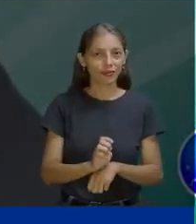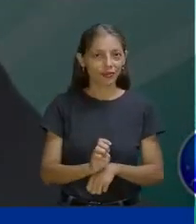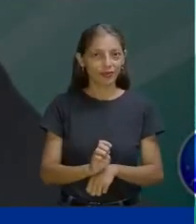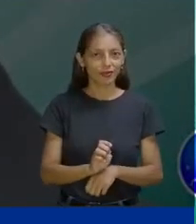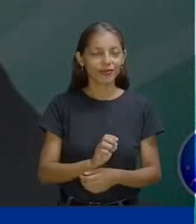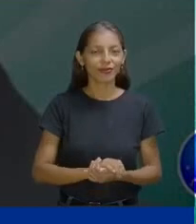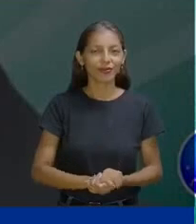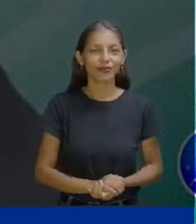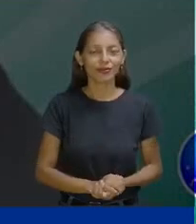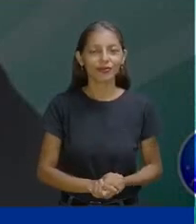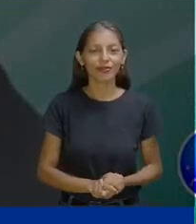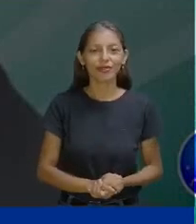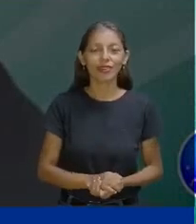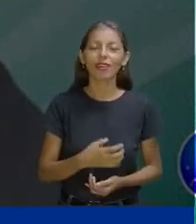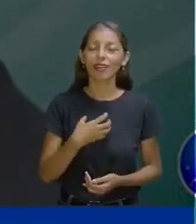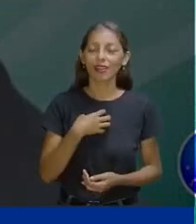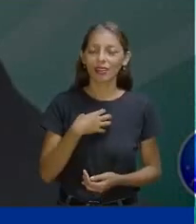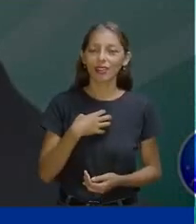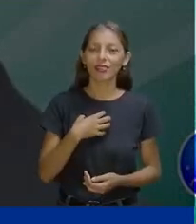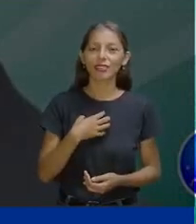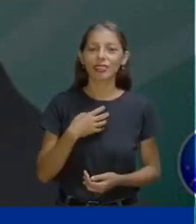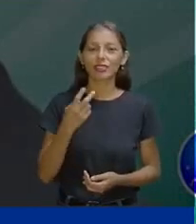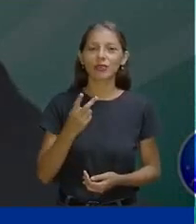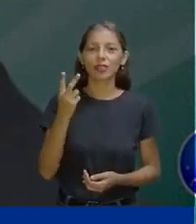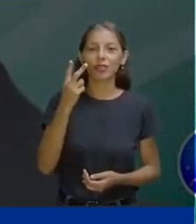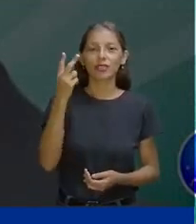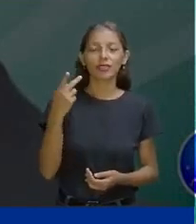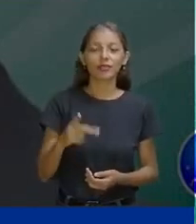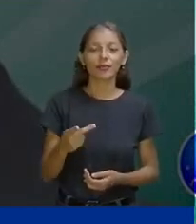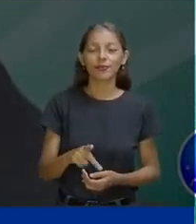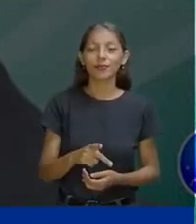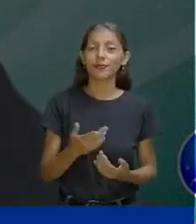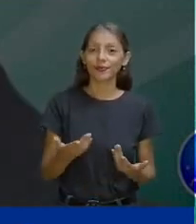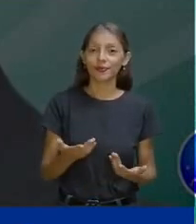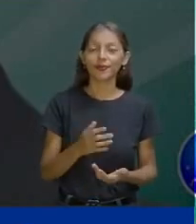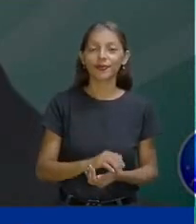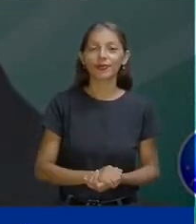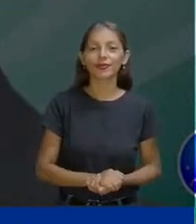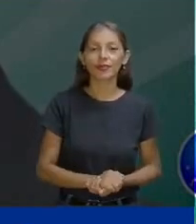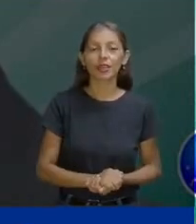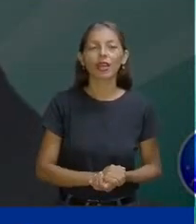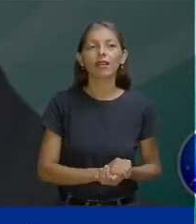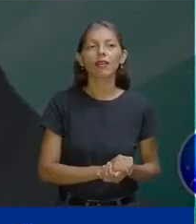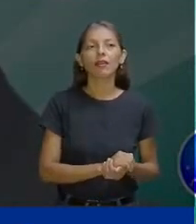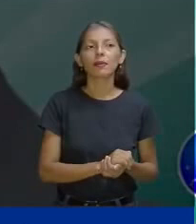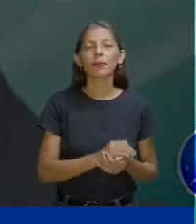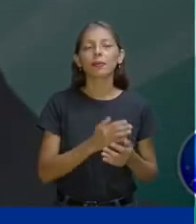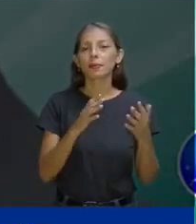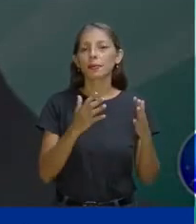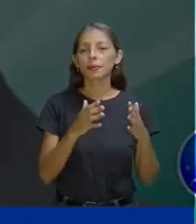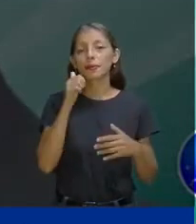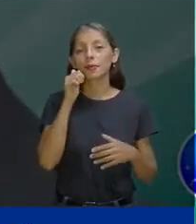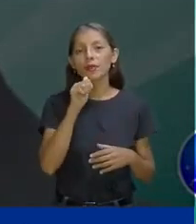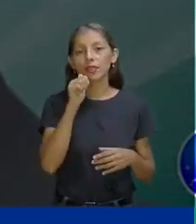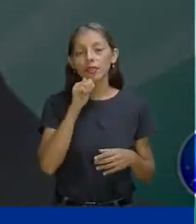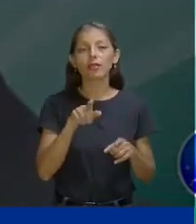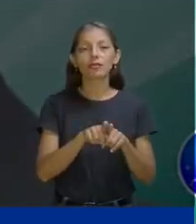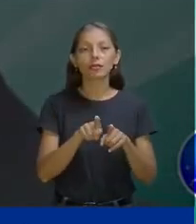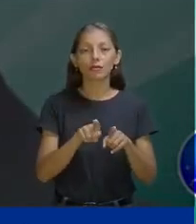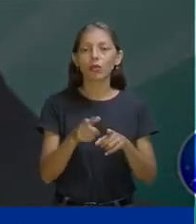então me sinto valorizada pela minha terra. Parabenizo as demais mulheres também integrantes,